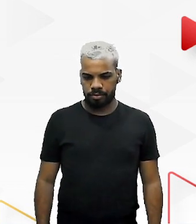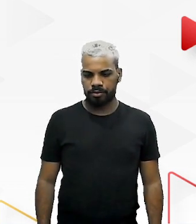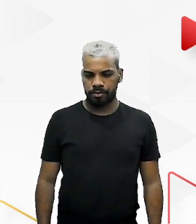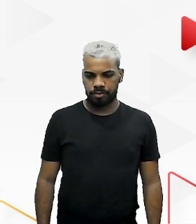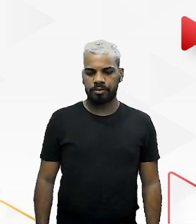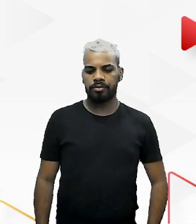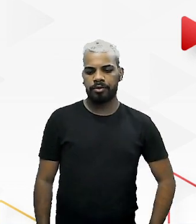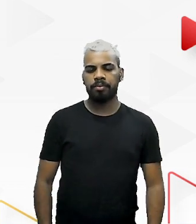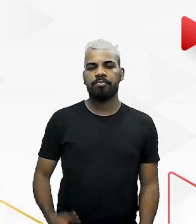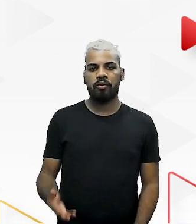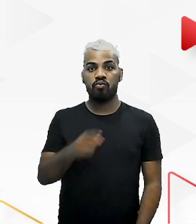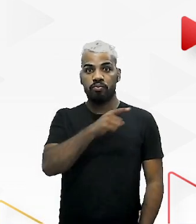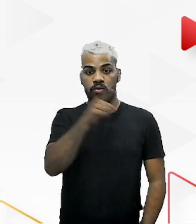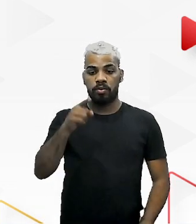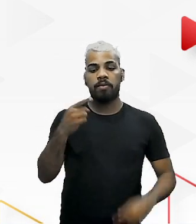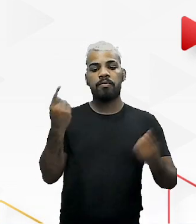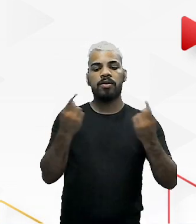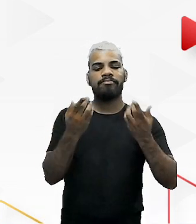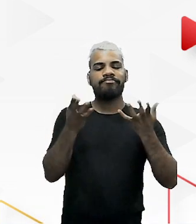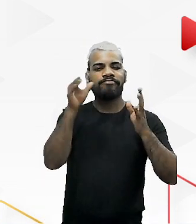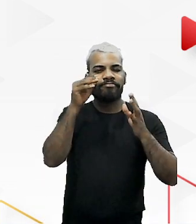Constantine.